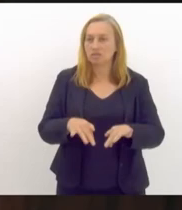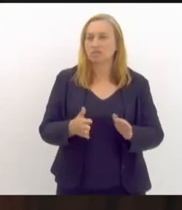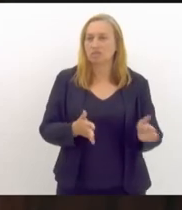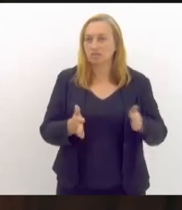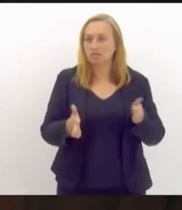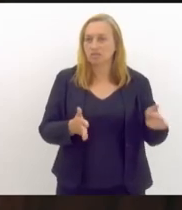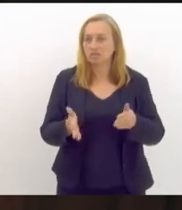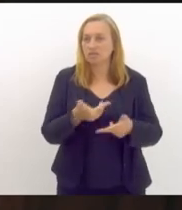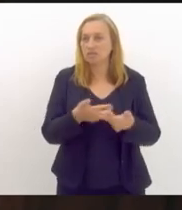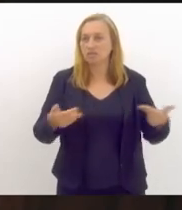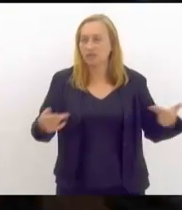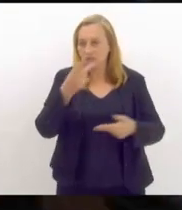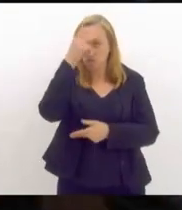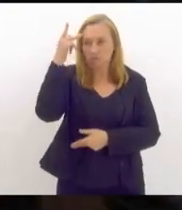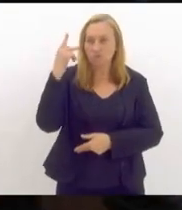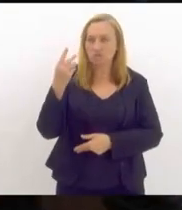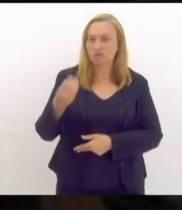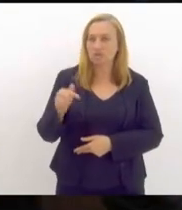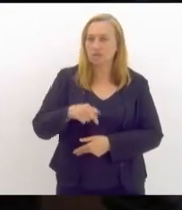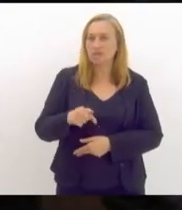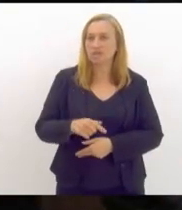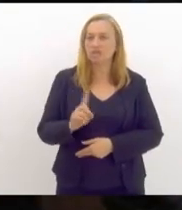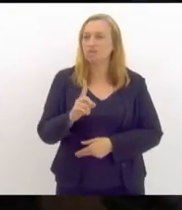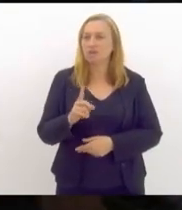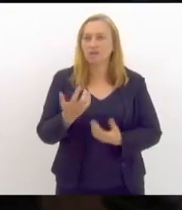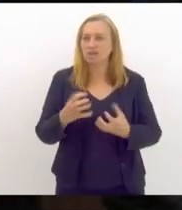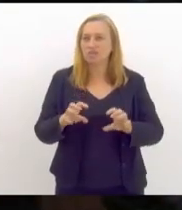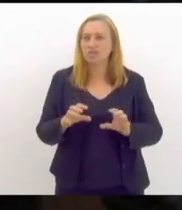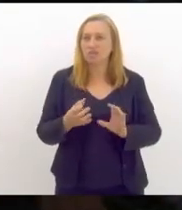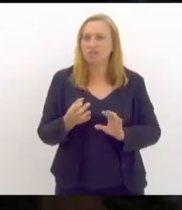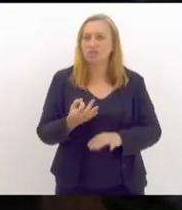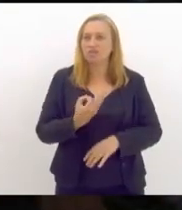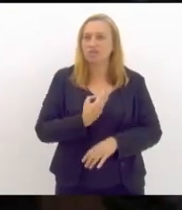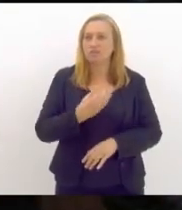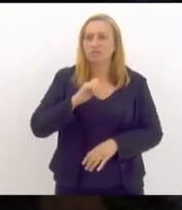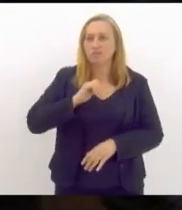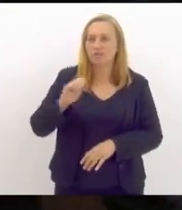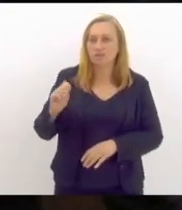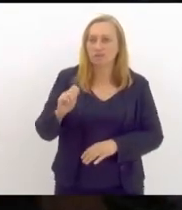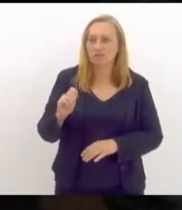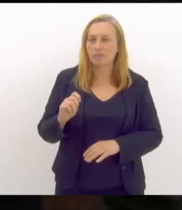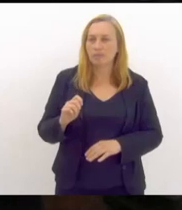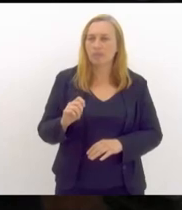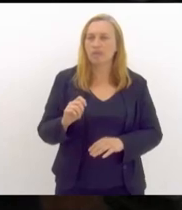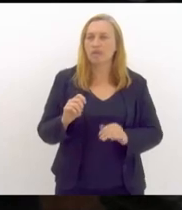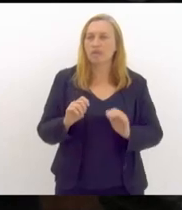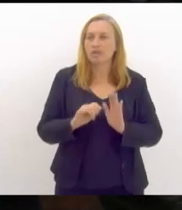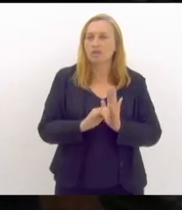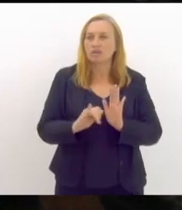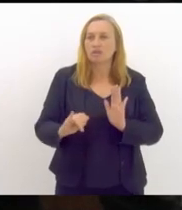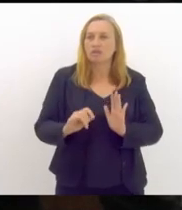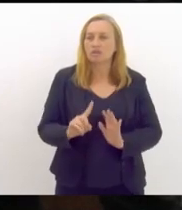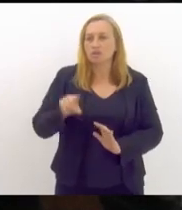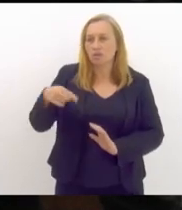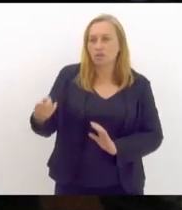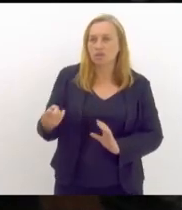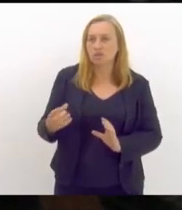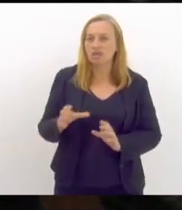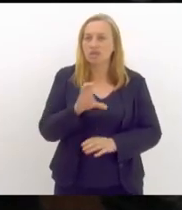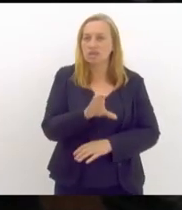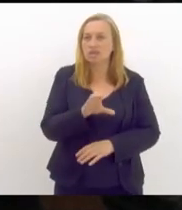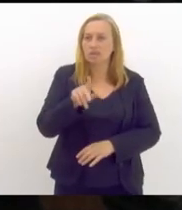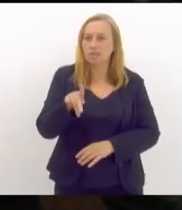tem vários jogadores especial não é sobre a medalha eu queria fazer uma pergunta muito breve que é sobre a publicação das outras CPI que não